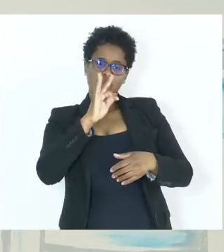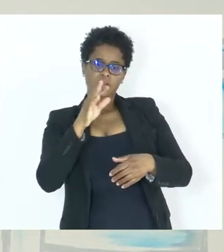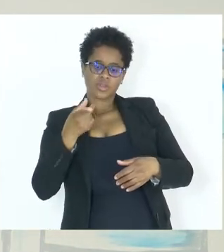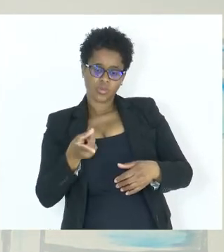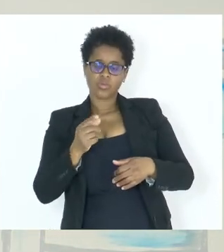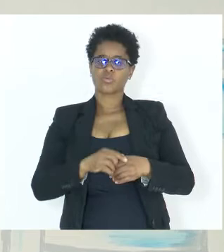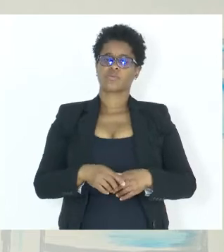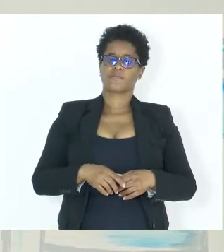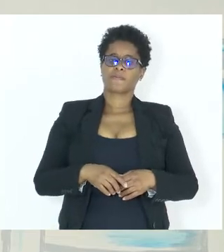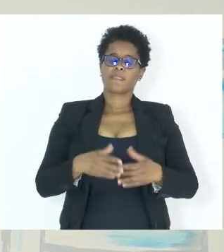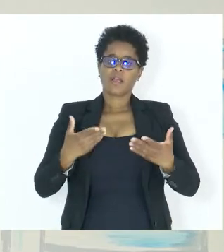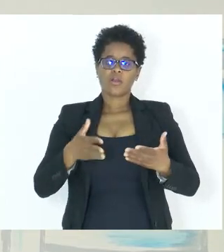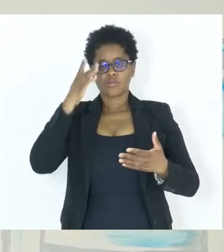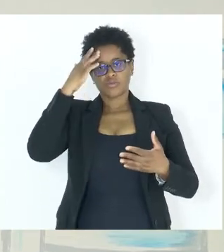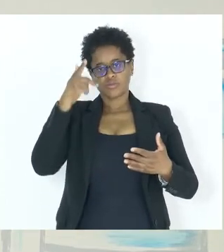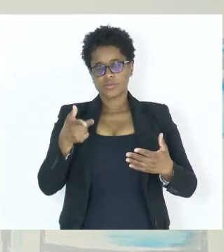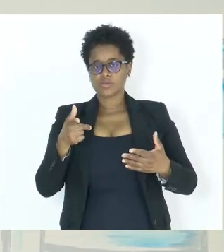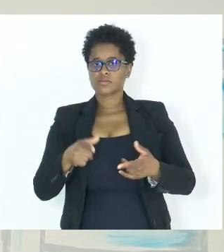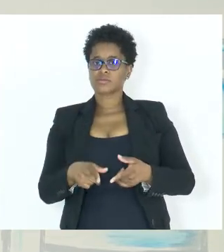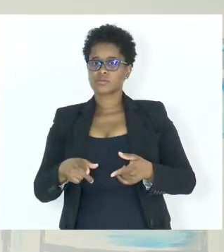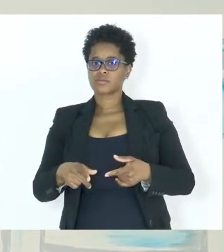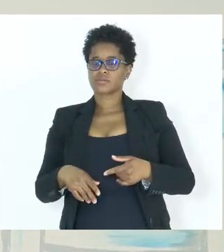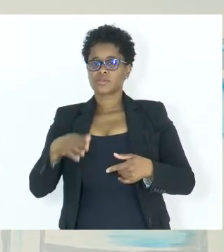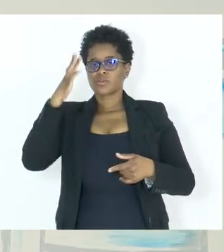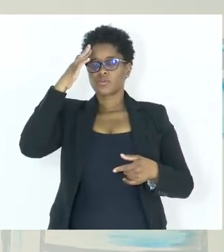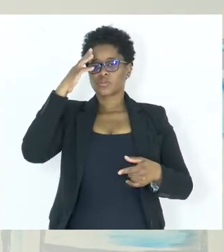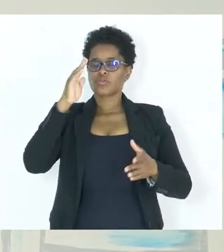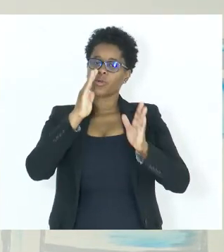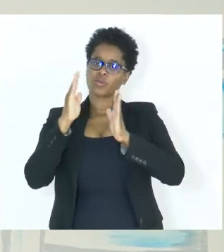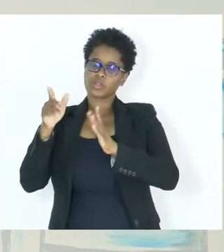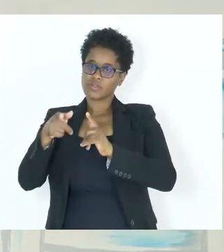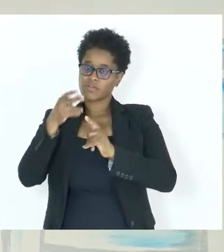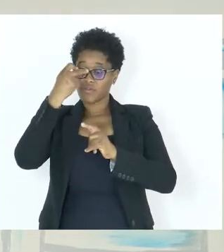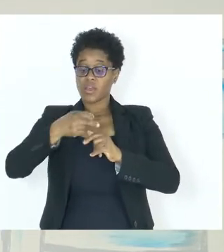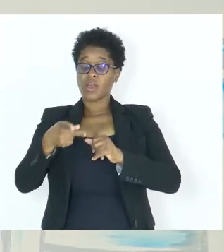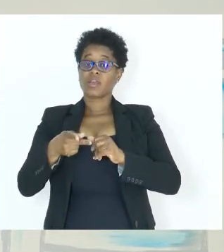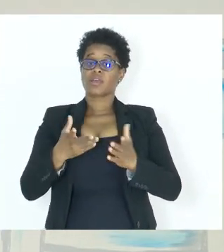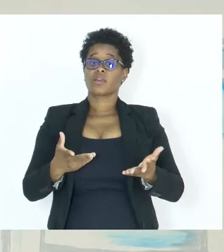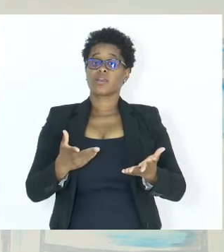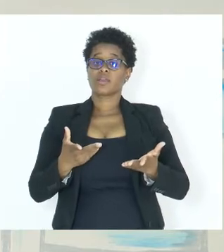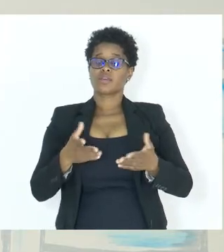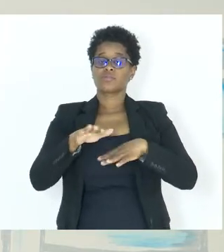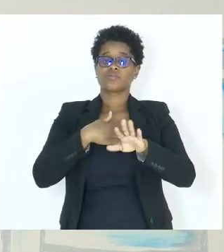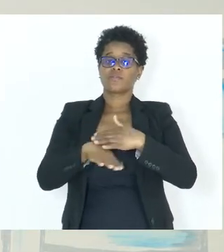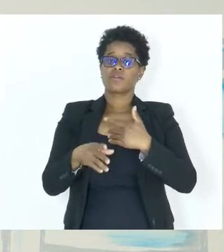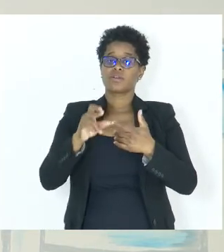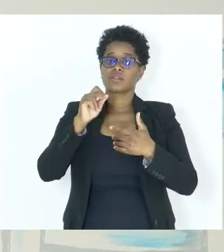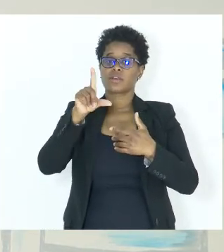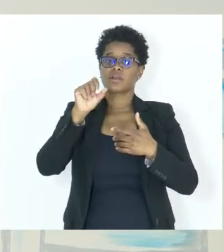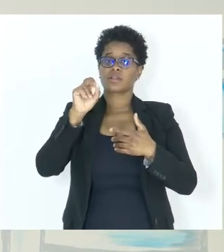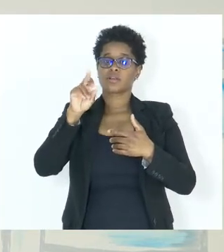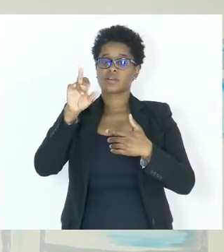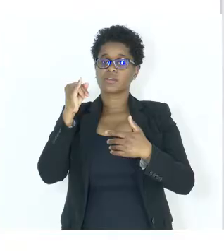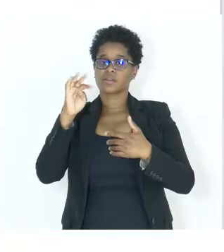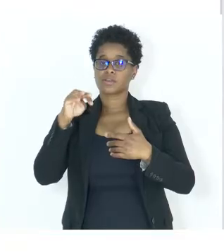49º. Agora, o algarismo. Aliás, o número ordinal que fica aqui usando algarismo. Então,